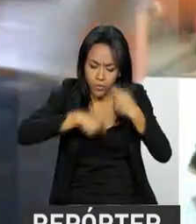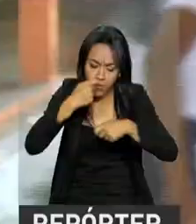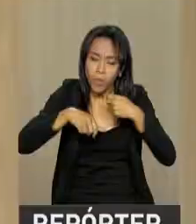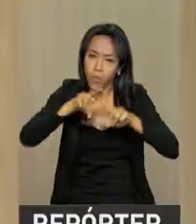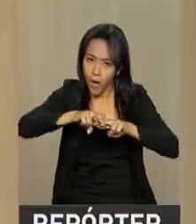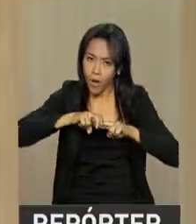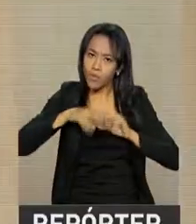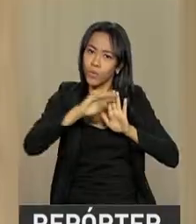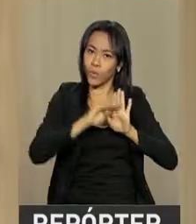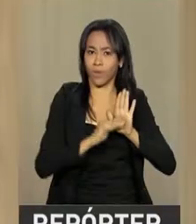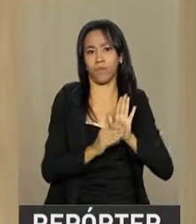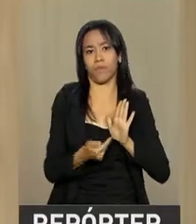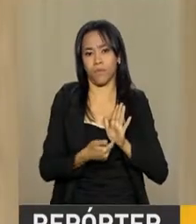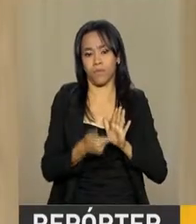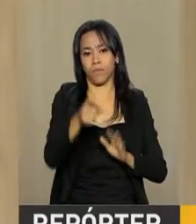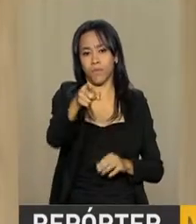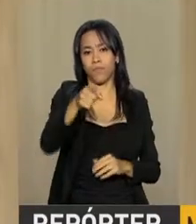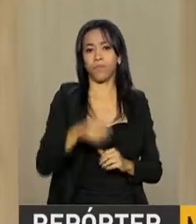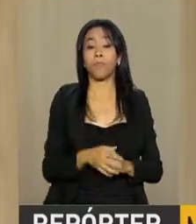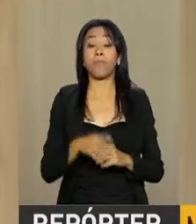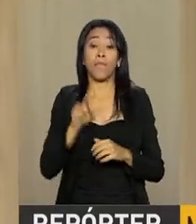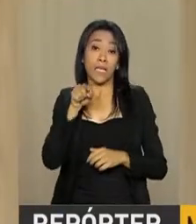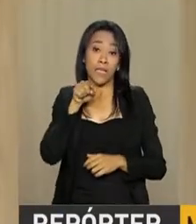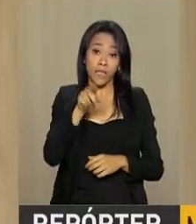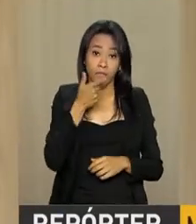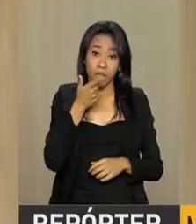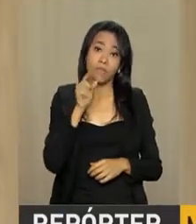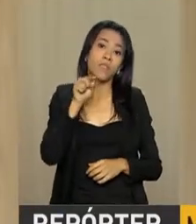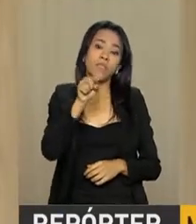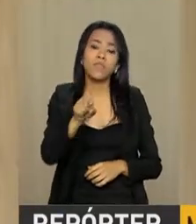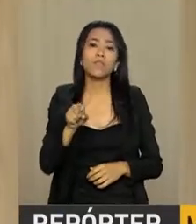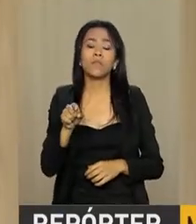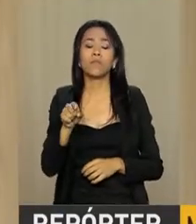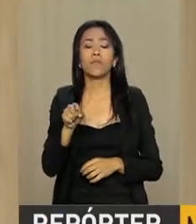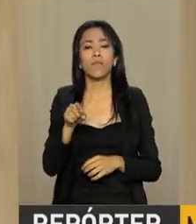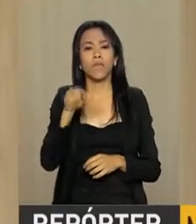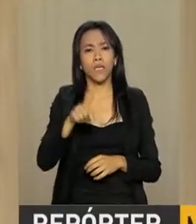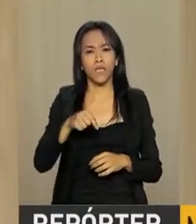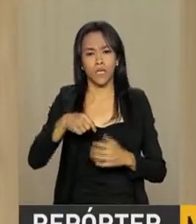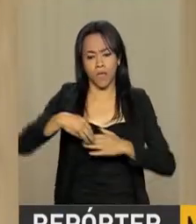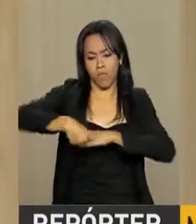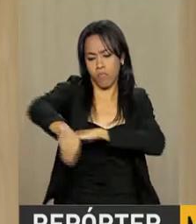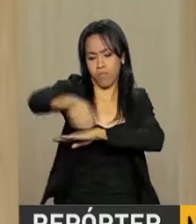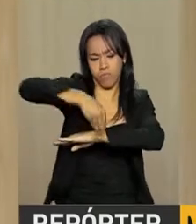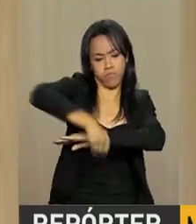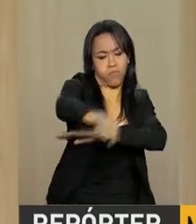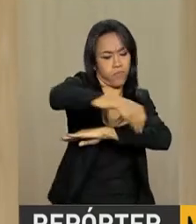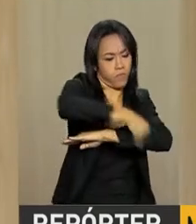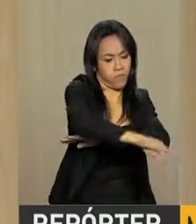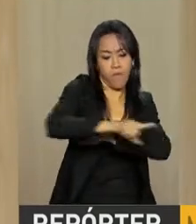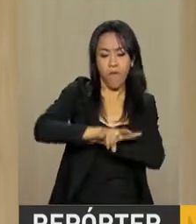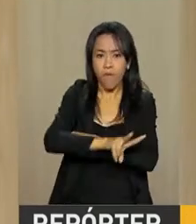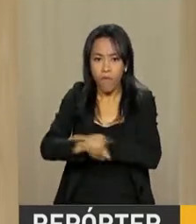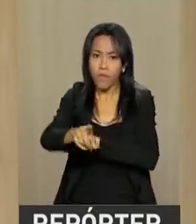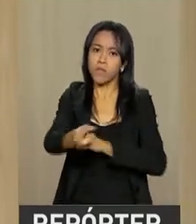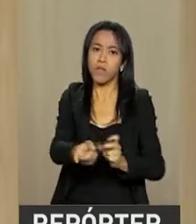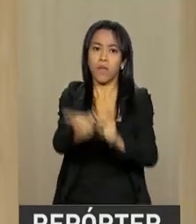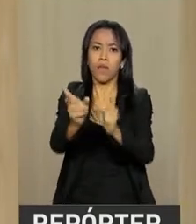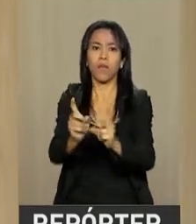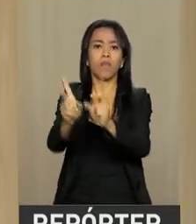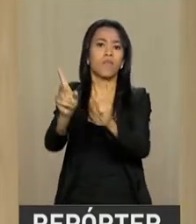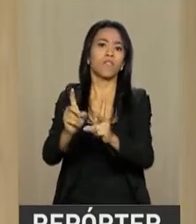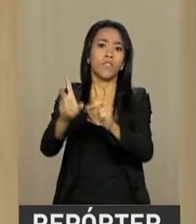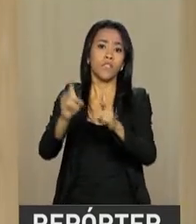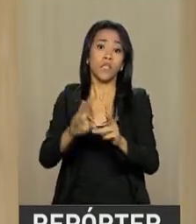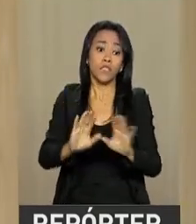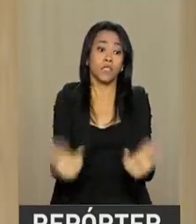programa isso de alguma forma traz uma garantia de que essa produção será comercializada incentivar que os